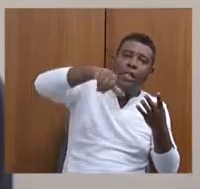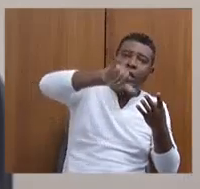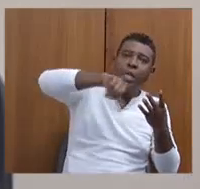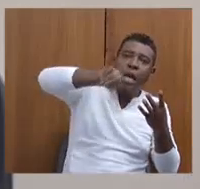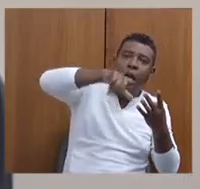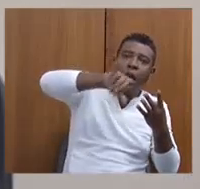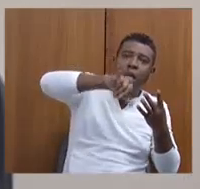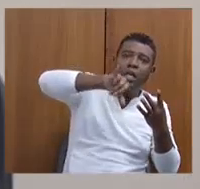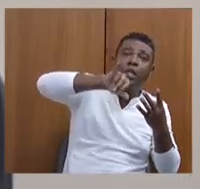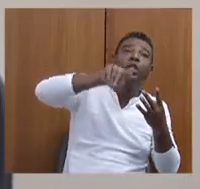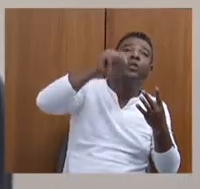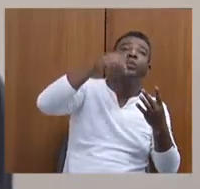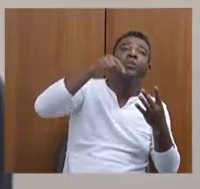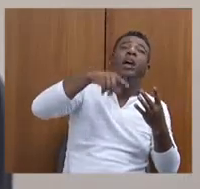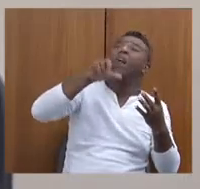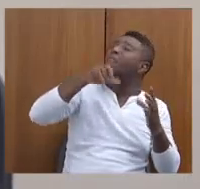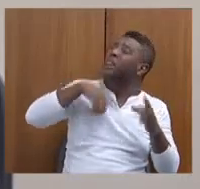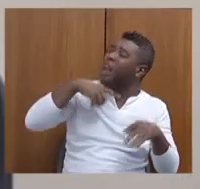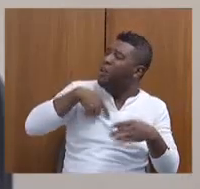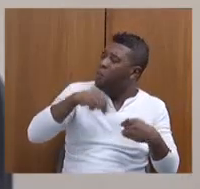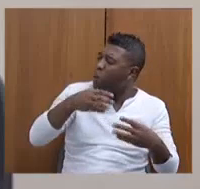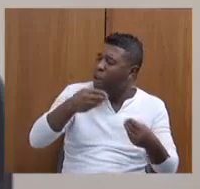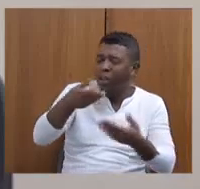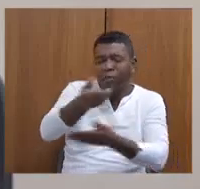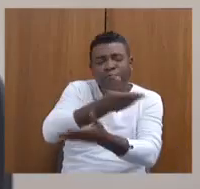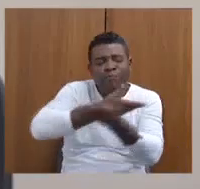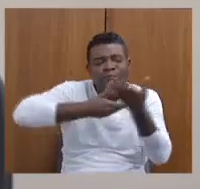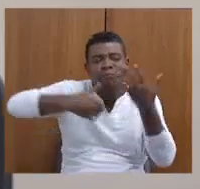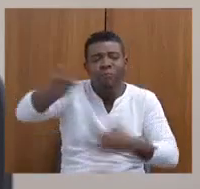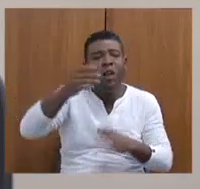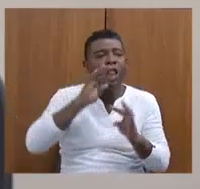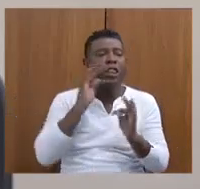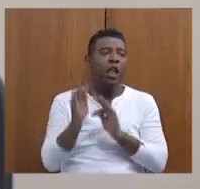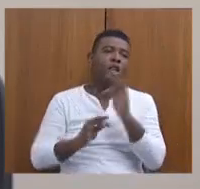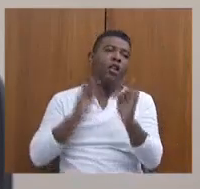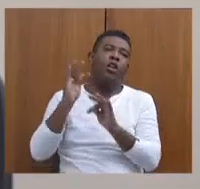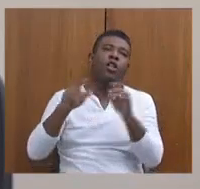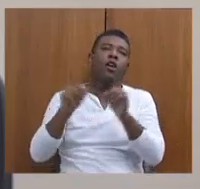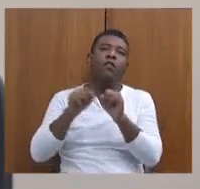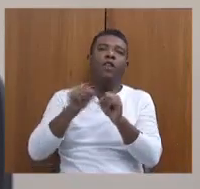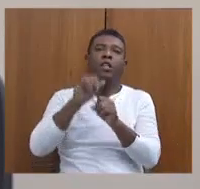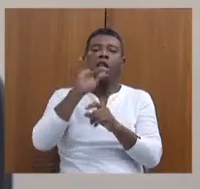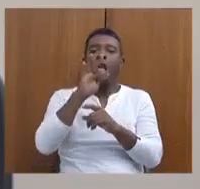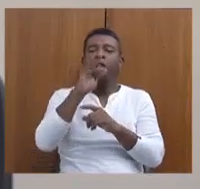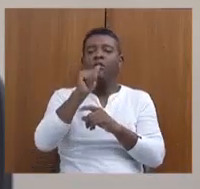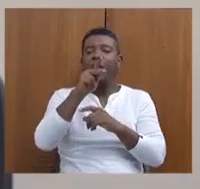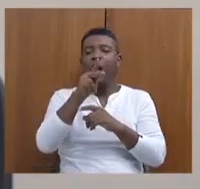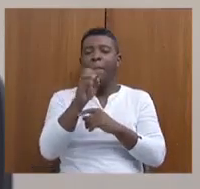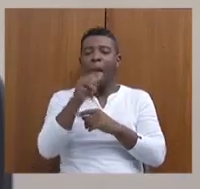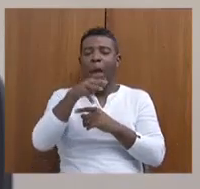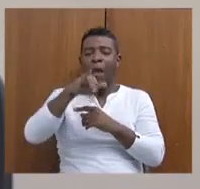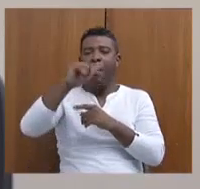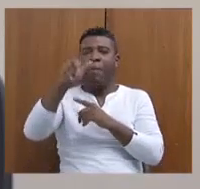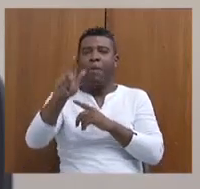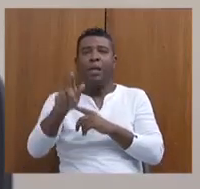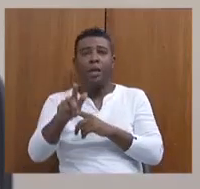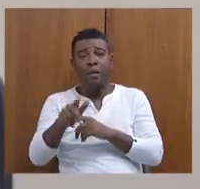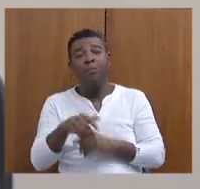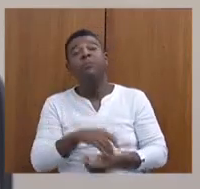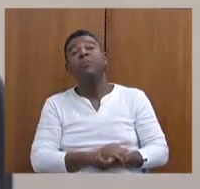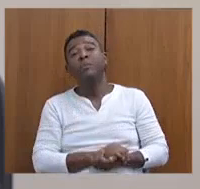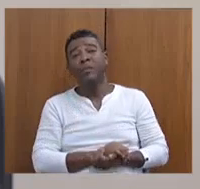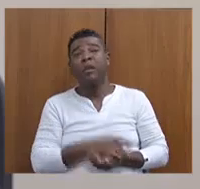muita transferência de tecnologia feita pela pela fapemig temos um projeto de lei nessa casa